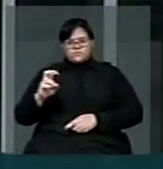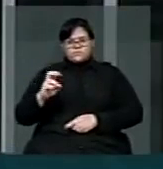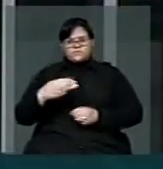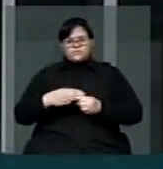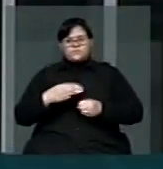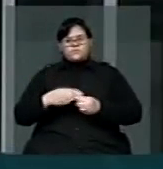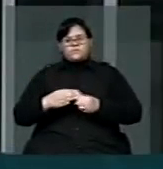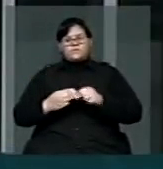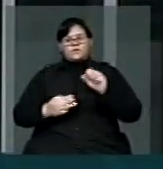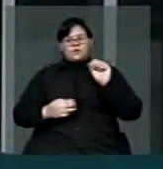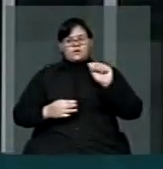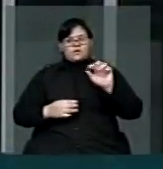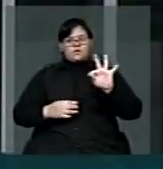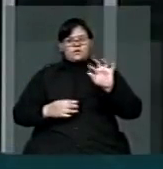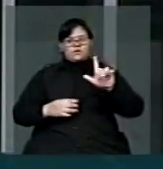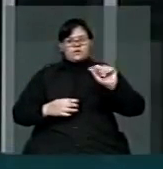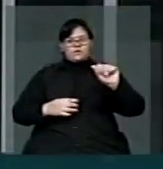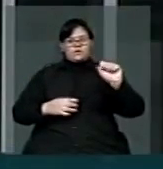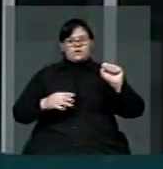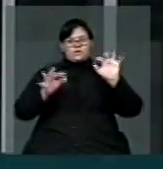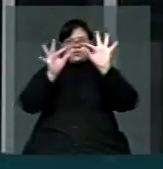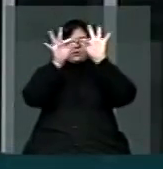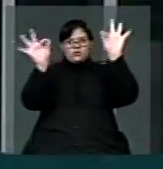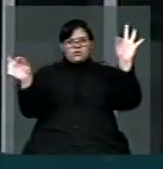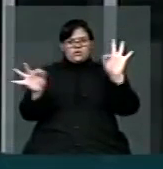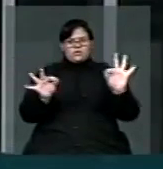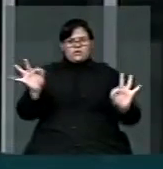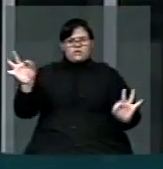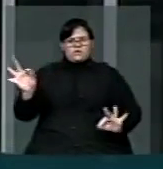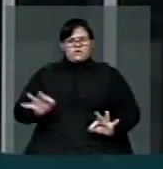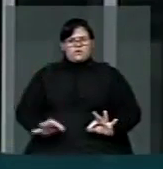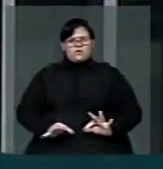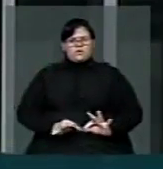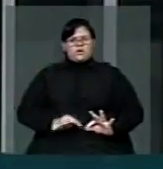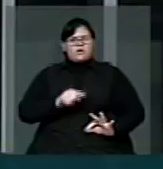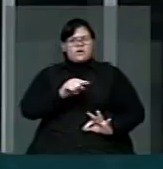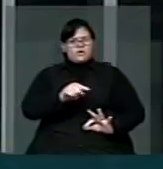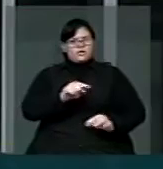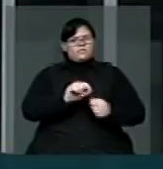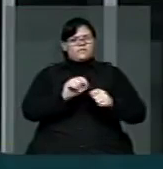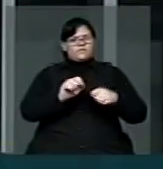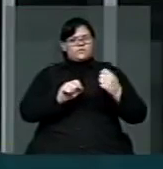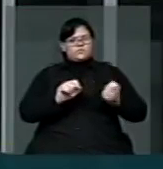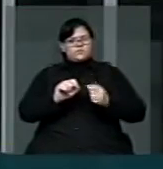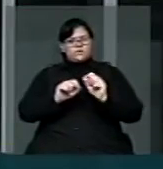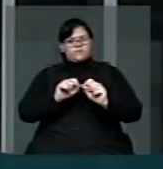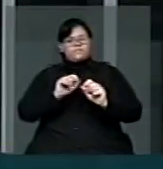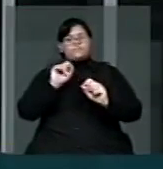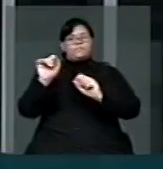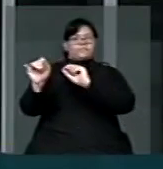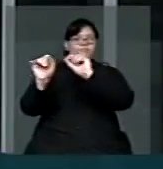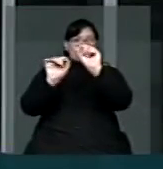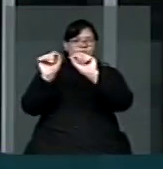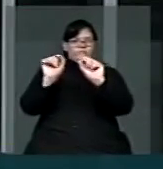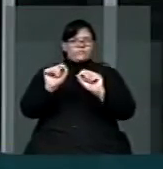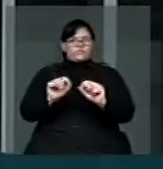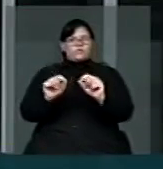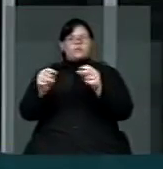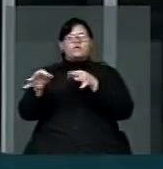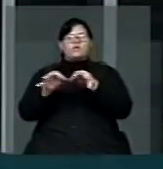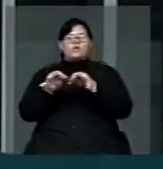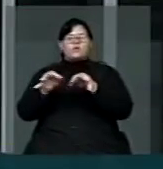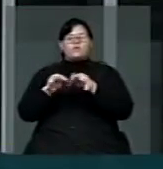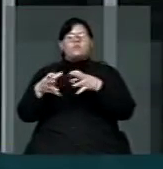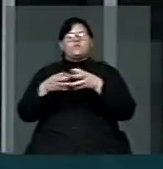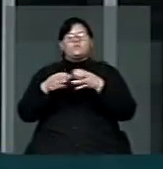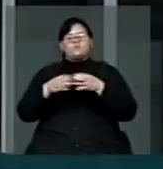foi divulgado pelo PNUD, o Instituto de Economia Aplicada e a Fundação João Pinheiro. O IDHM